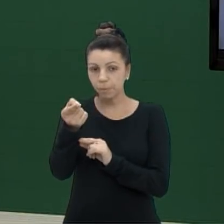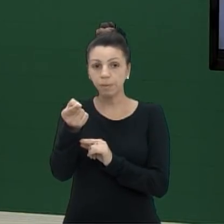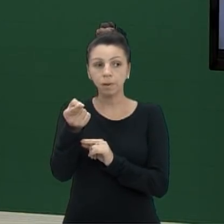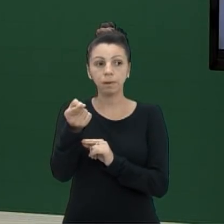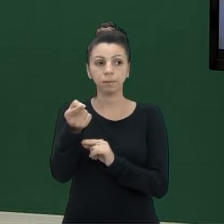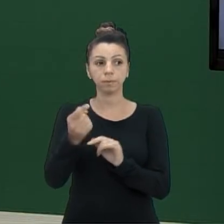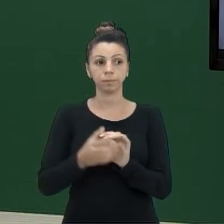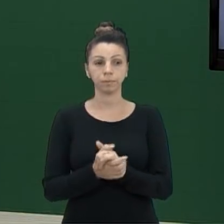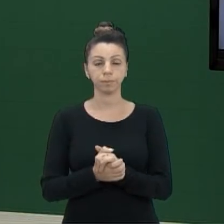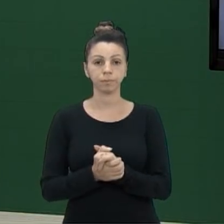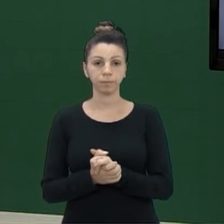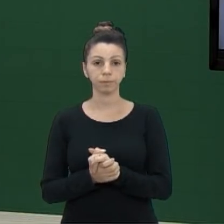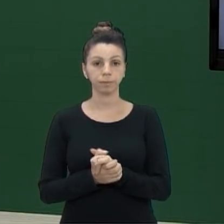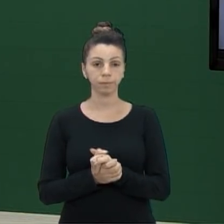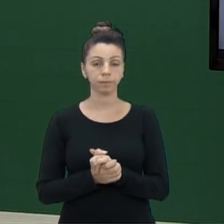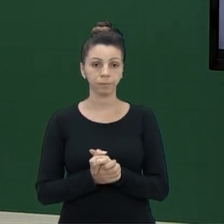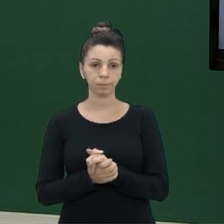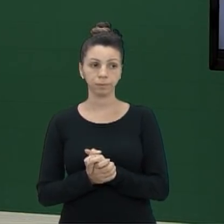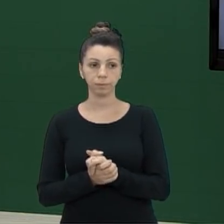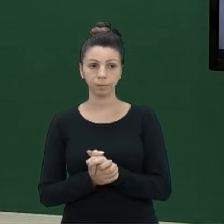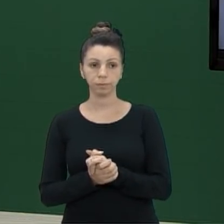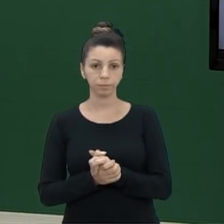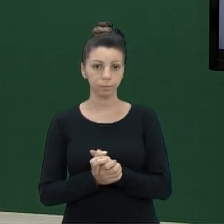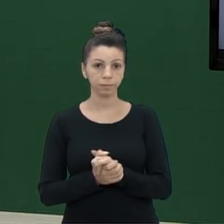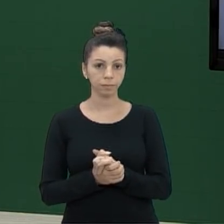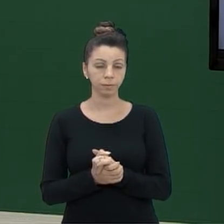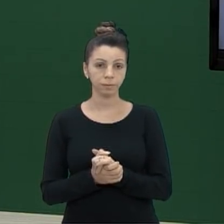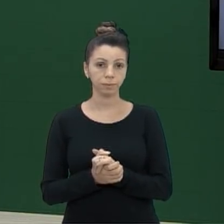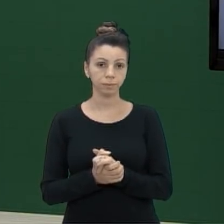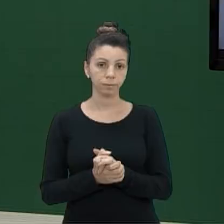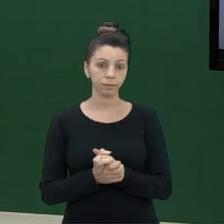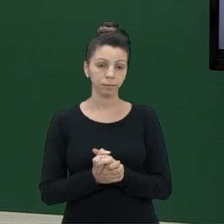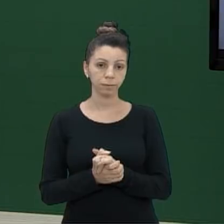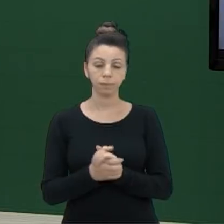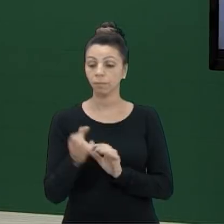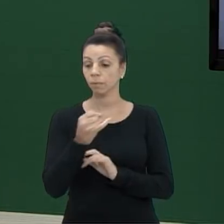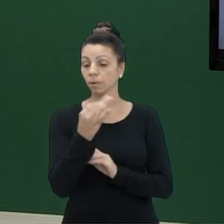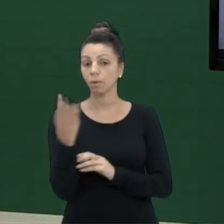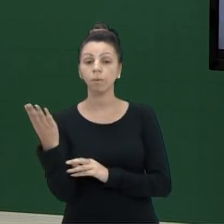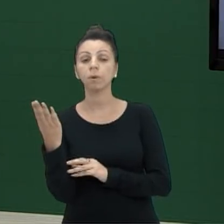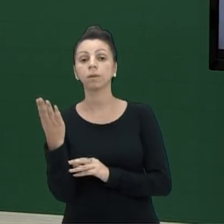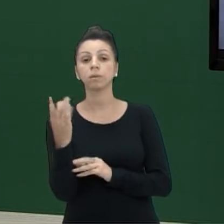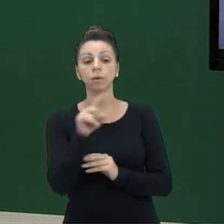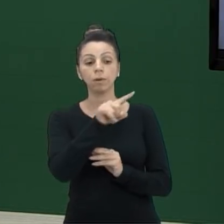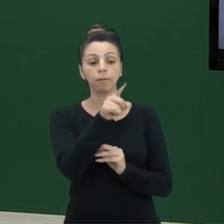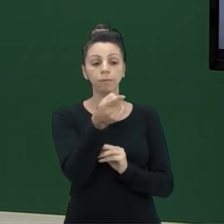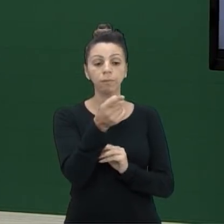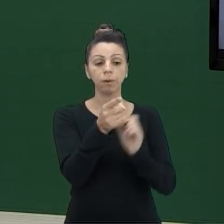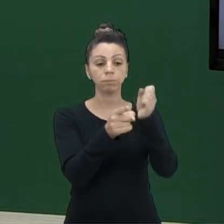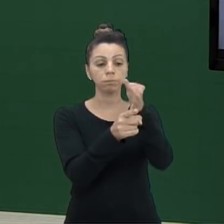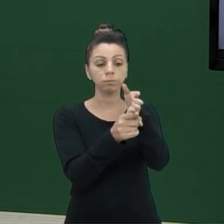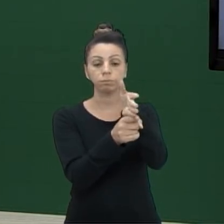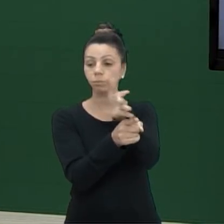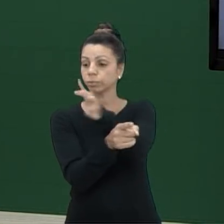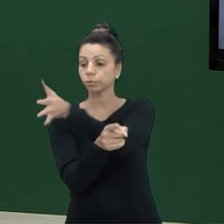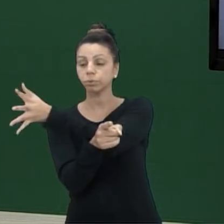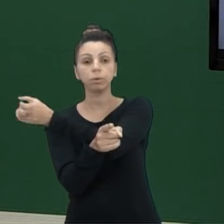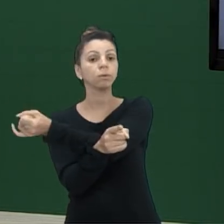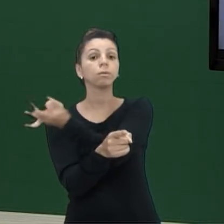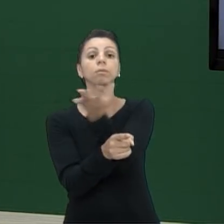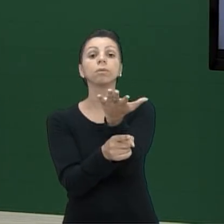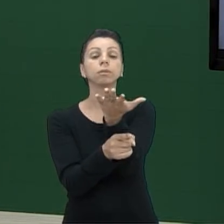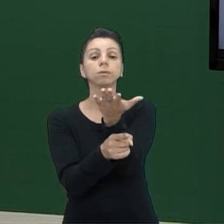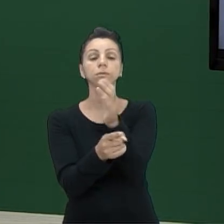Outro jeito de fazer também é só no final da continha você contar quantas casas depois da vírgula tem nos dois números